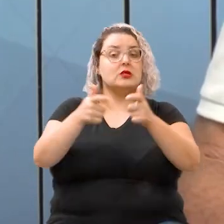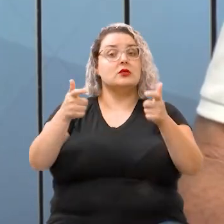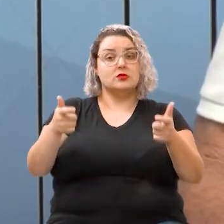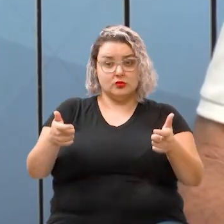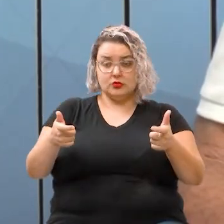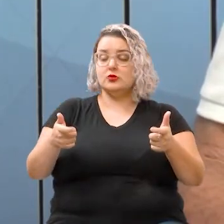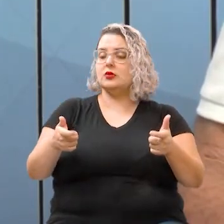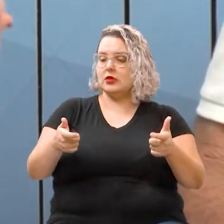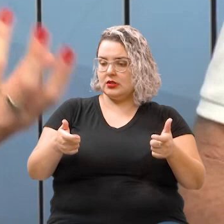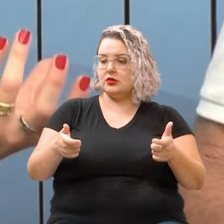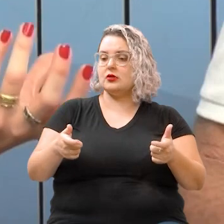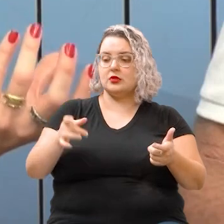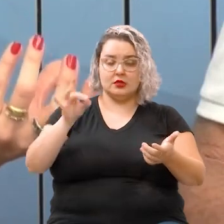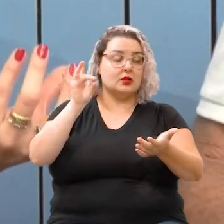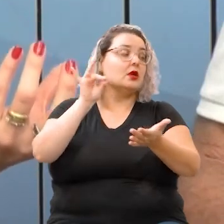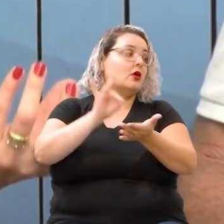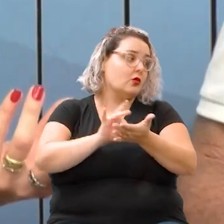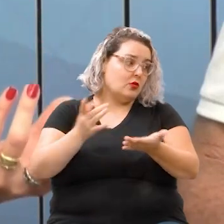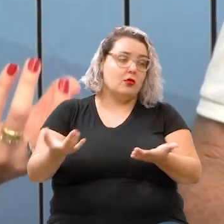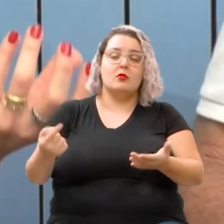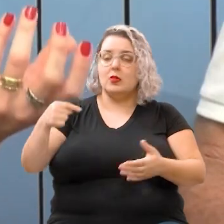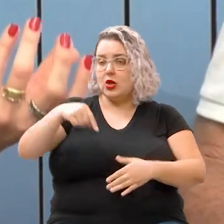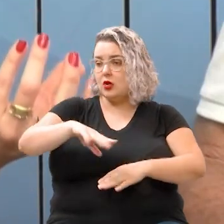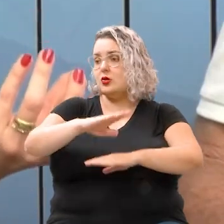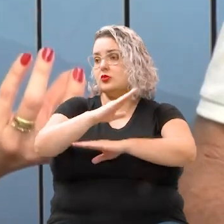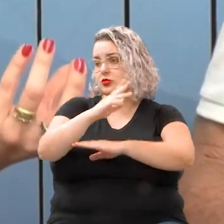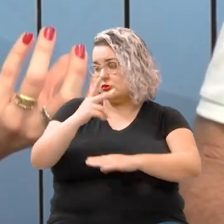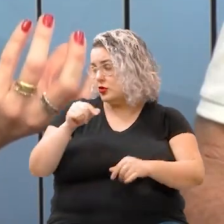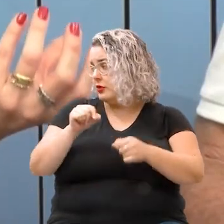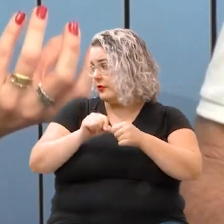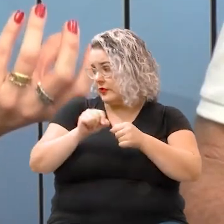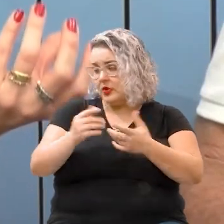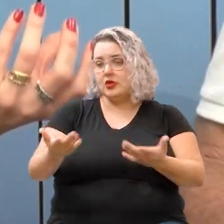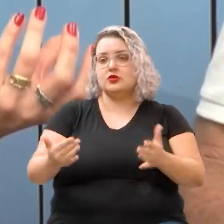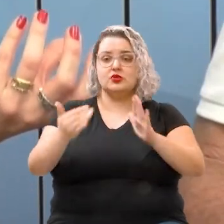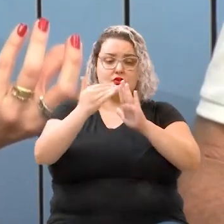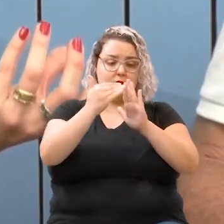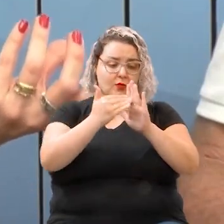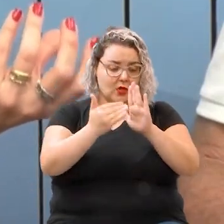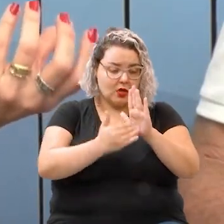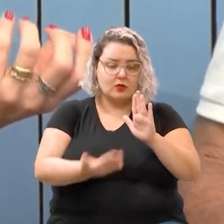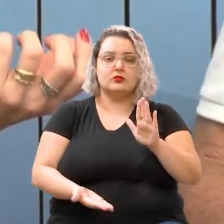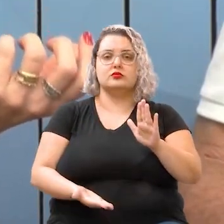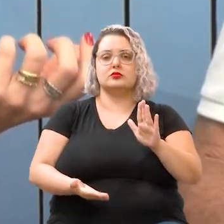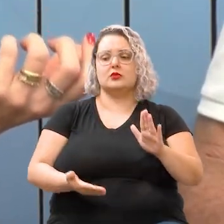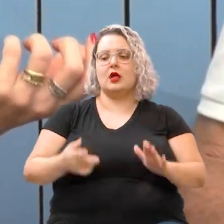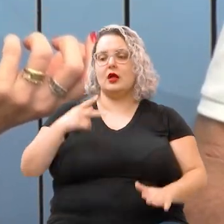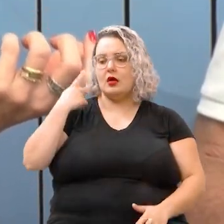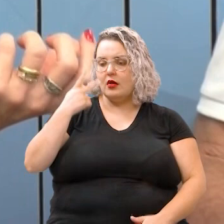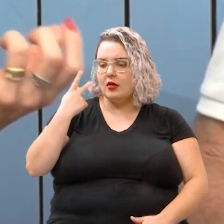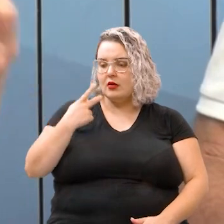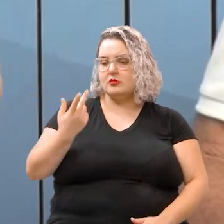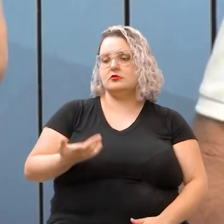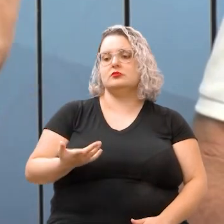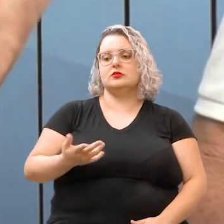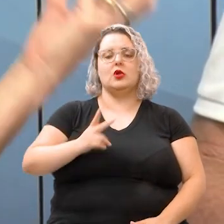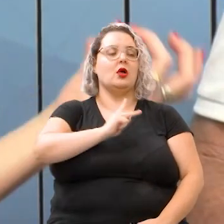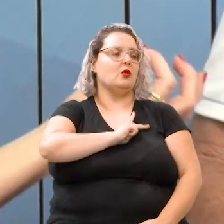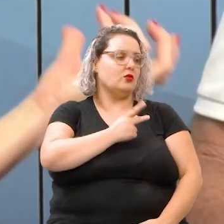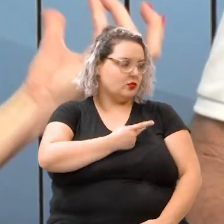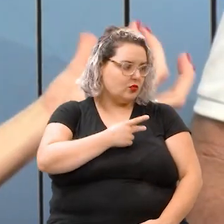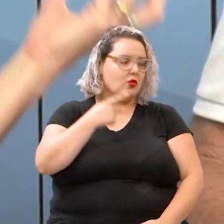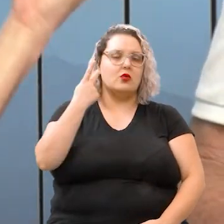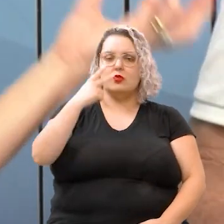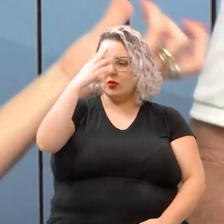grande, o que realmente essa casa tem feito, de pautar a saúde bucal, né? Na figura do vereador Paulo Haddad mesmo, mas